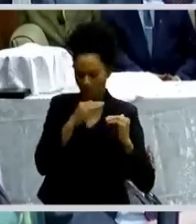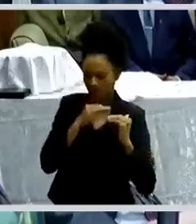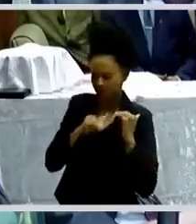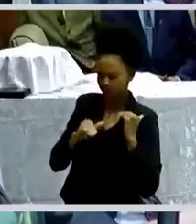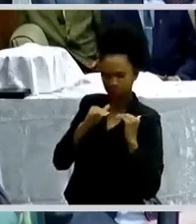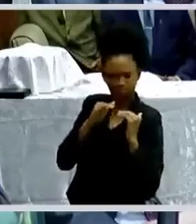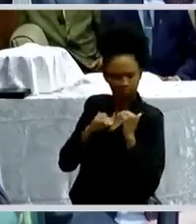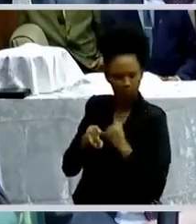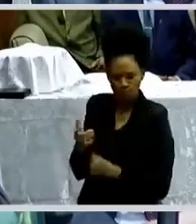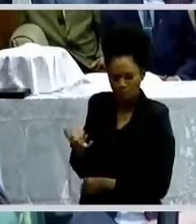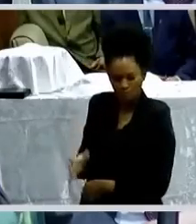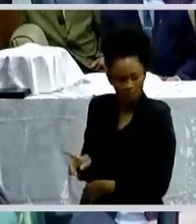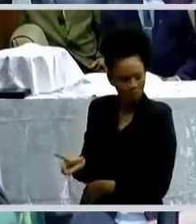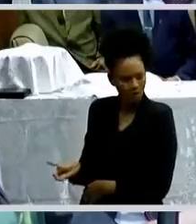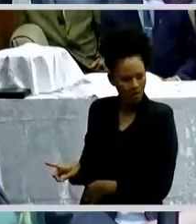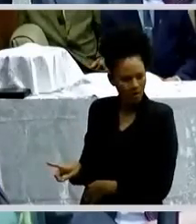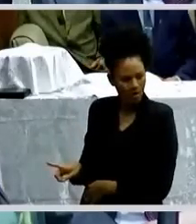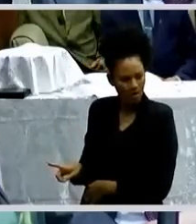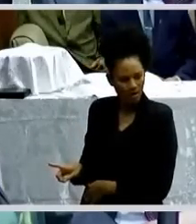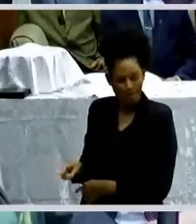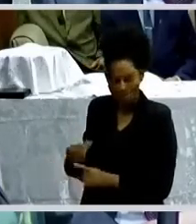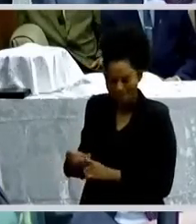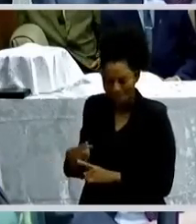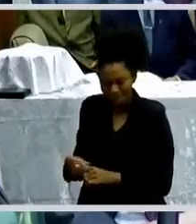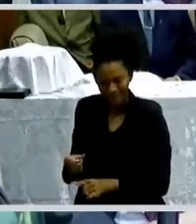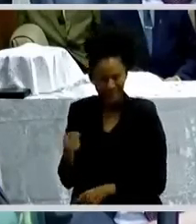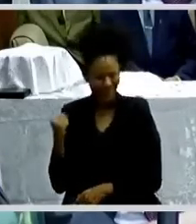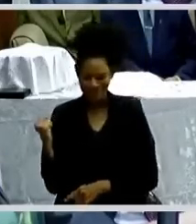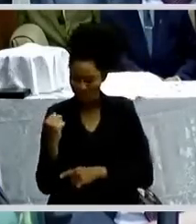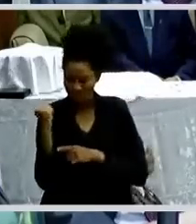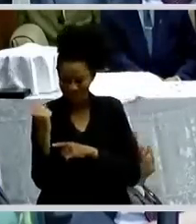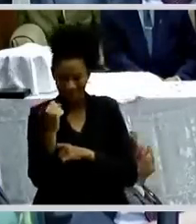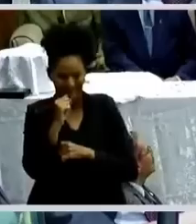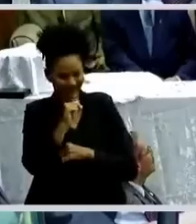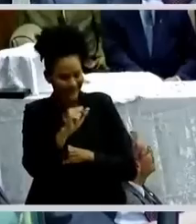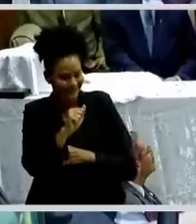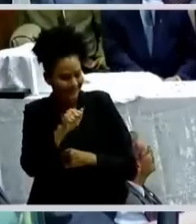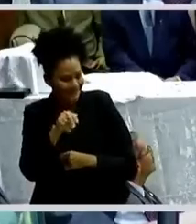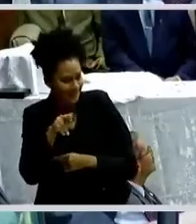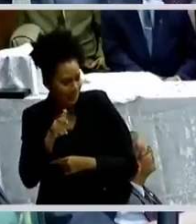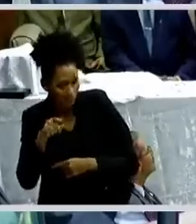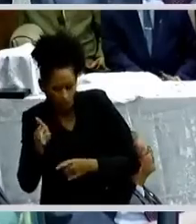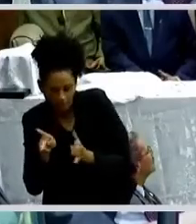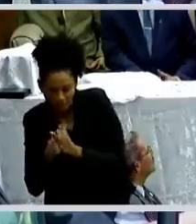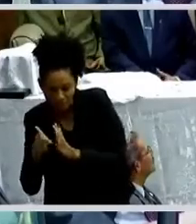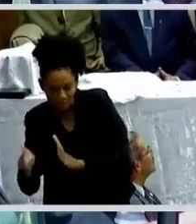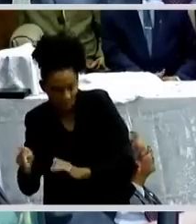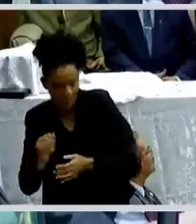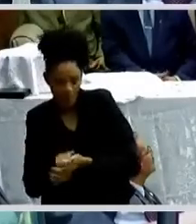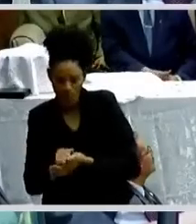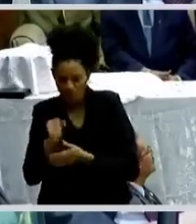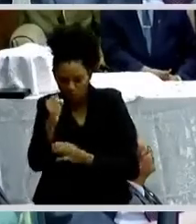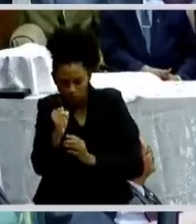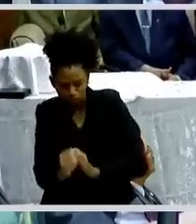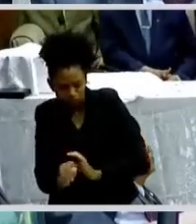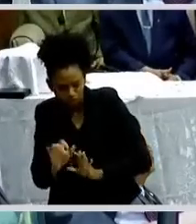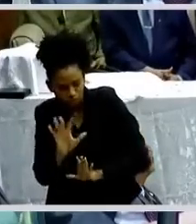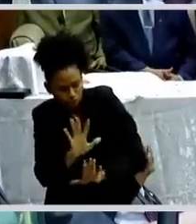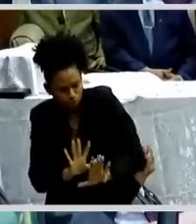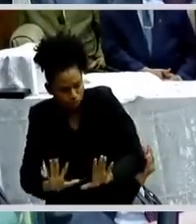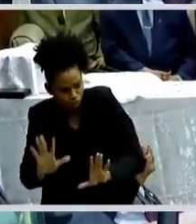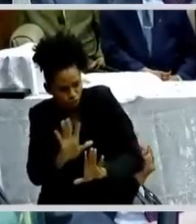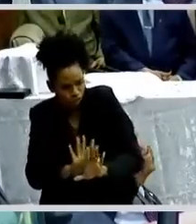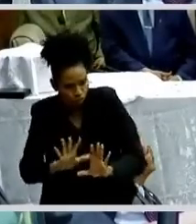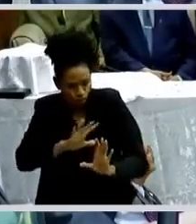tendo em vista que Saul era do sul e o povo do norte, parte dele, não